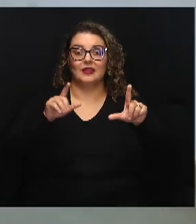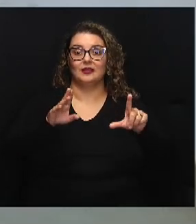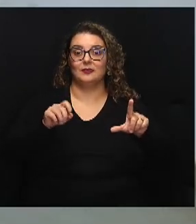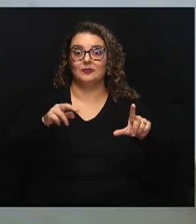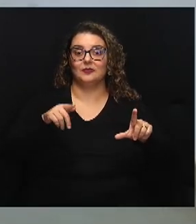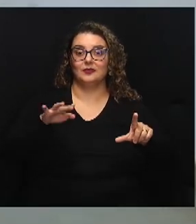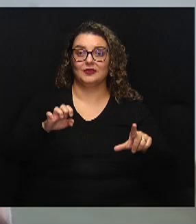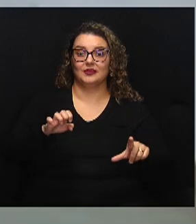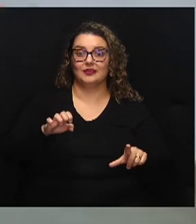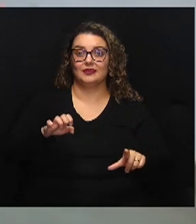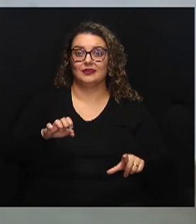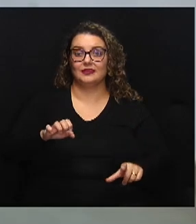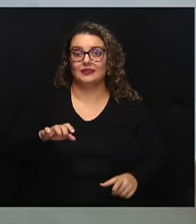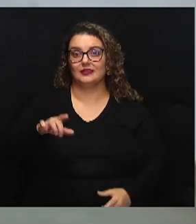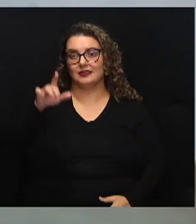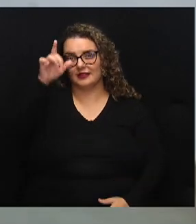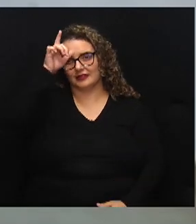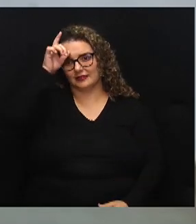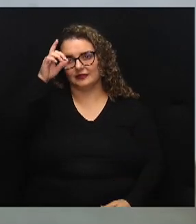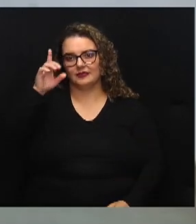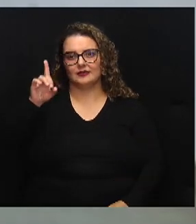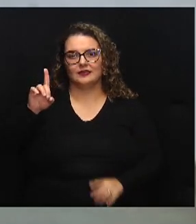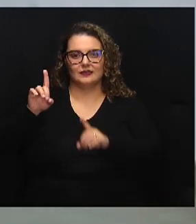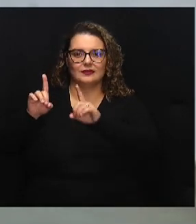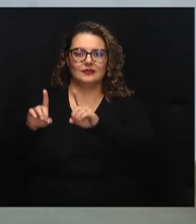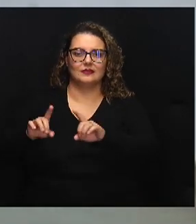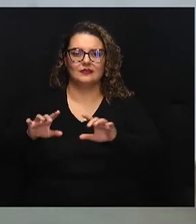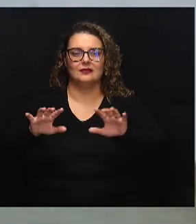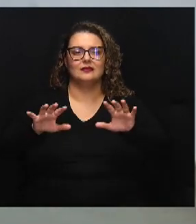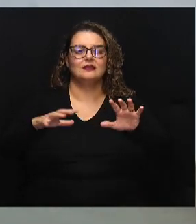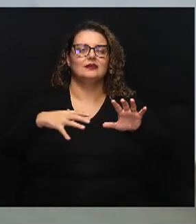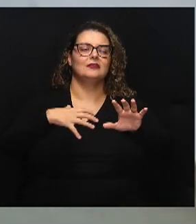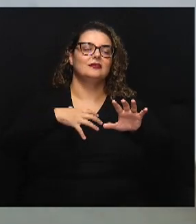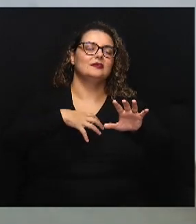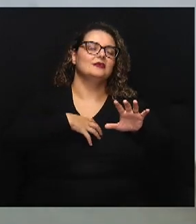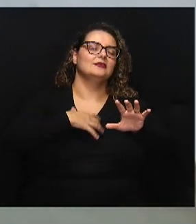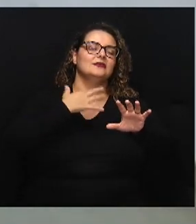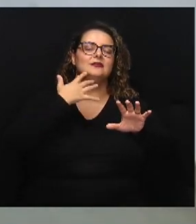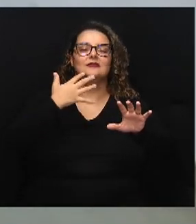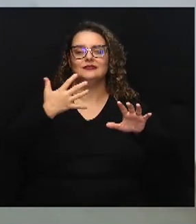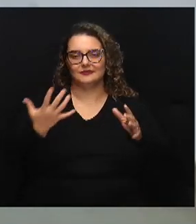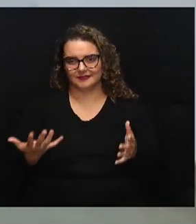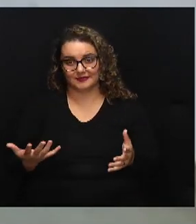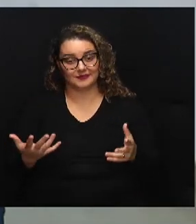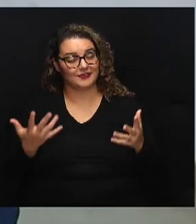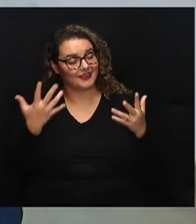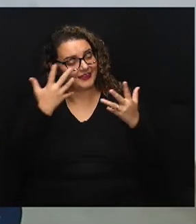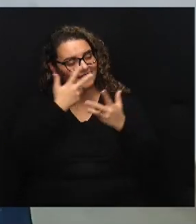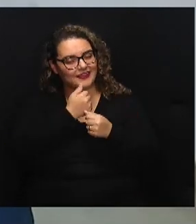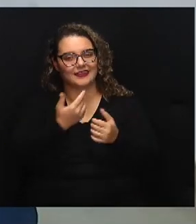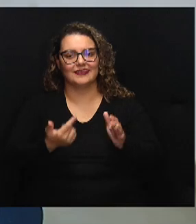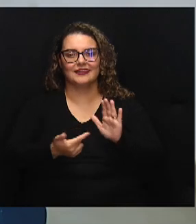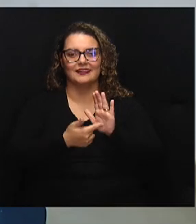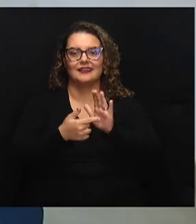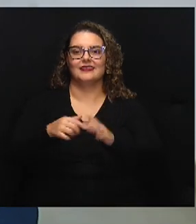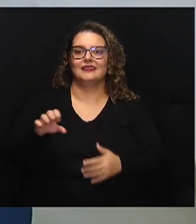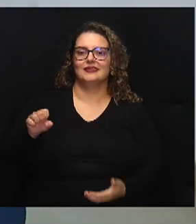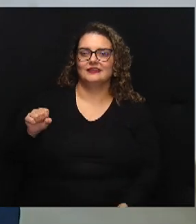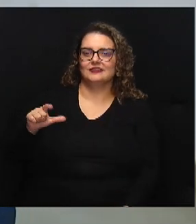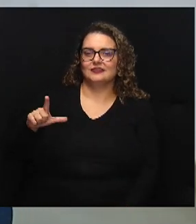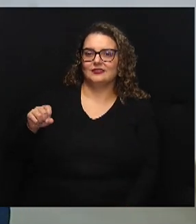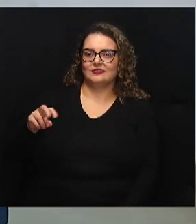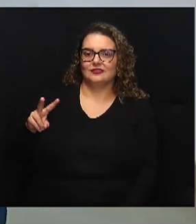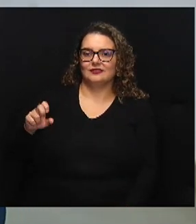dos deficientes tocando a obra falou, nossa, eu sinto até as cores. Que lindo! Uma das exposições na Eslováquia,